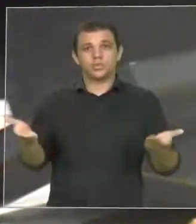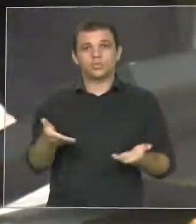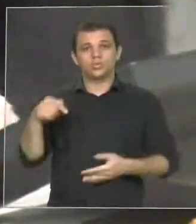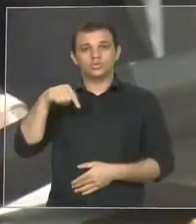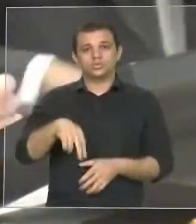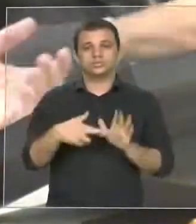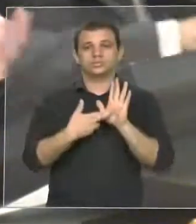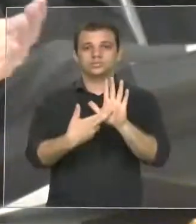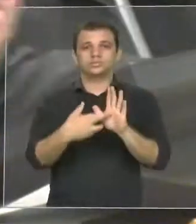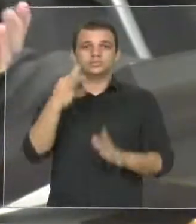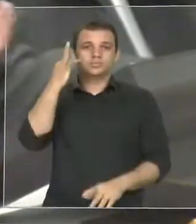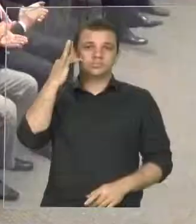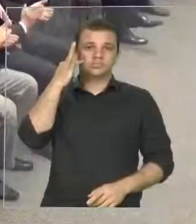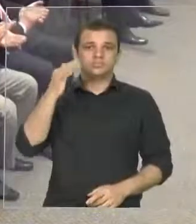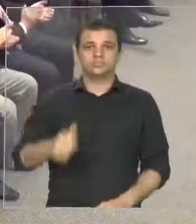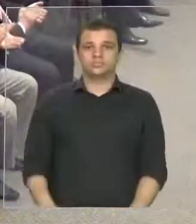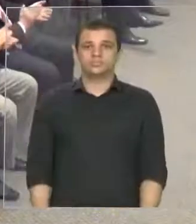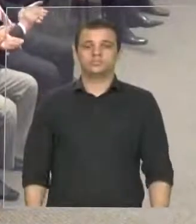Dino.